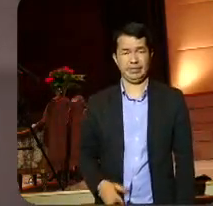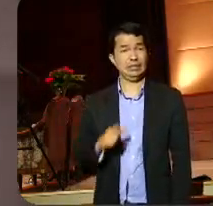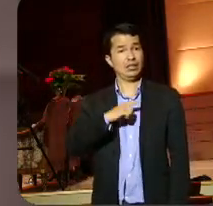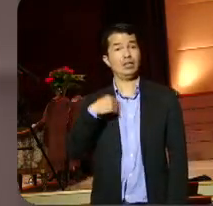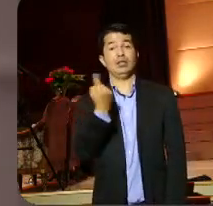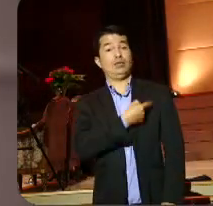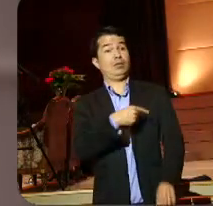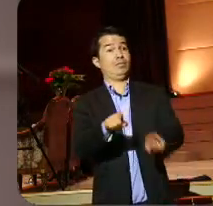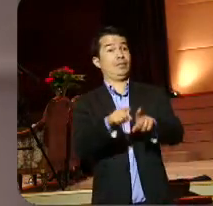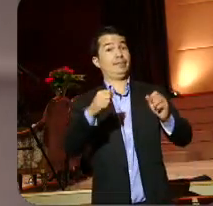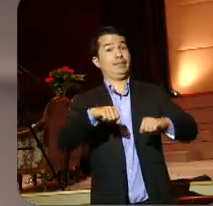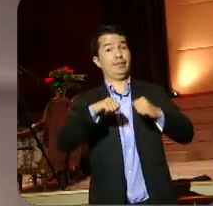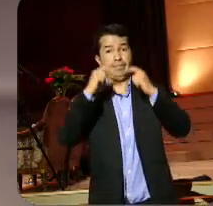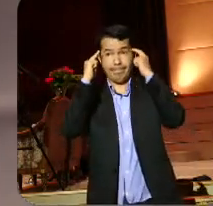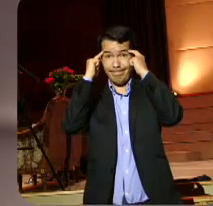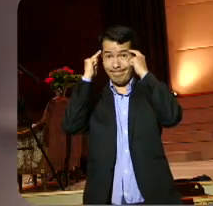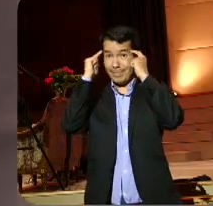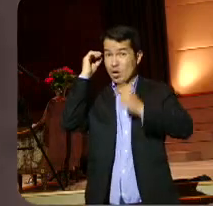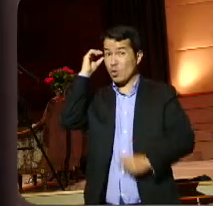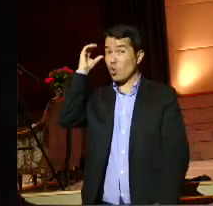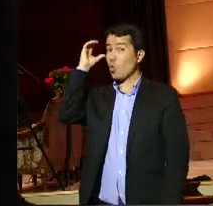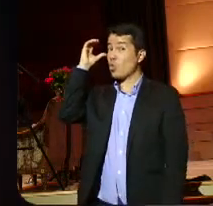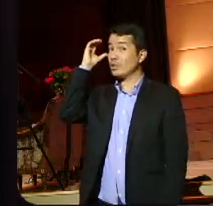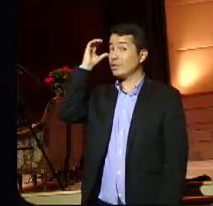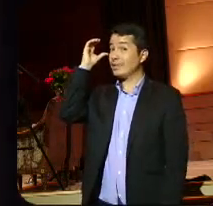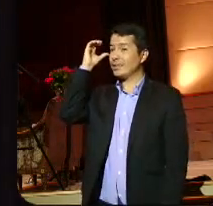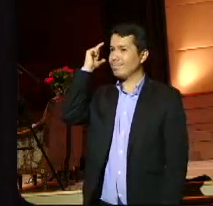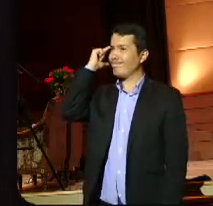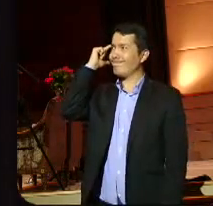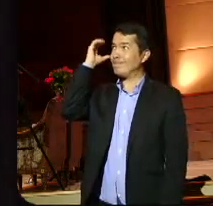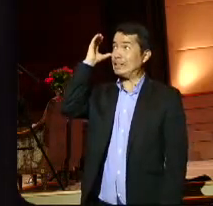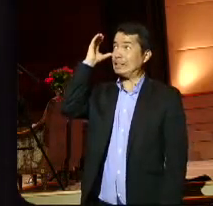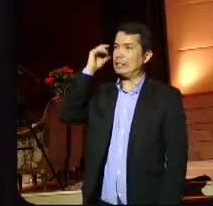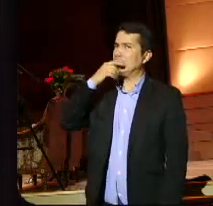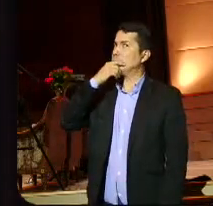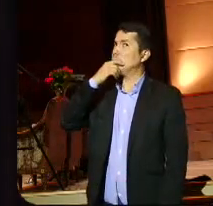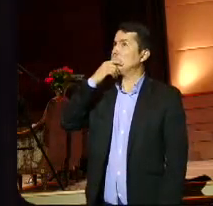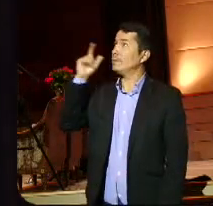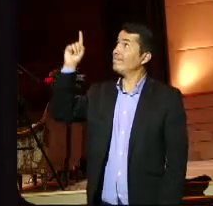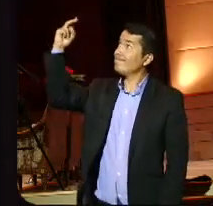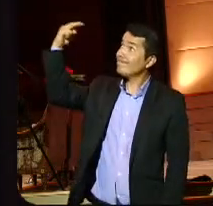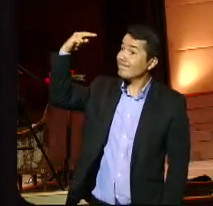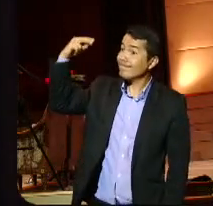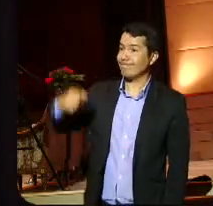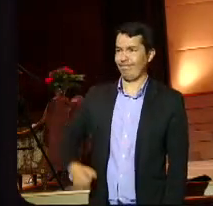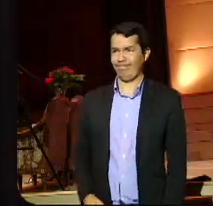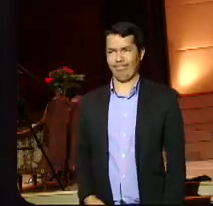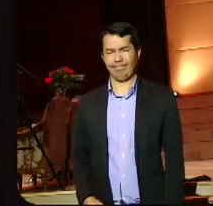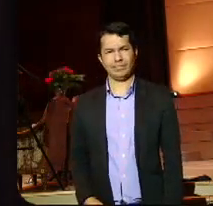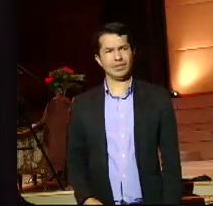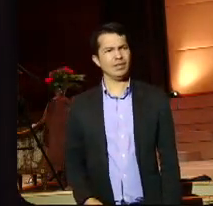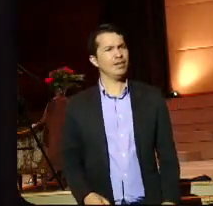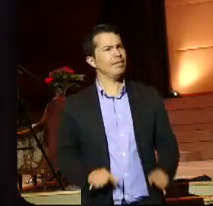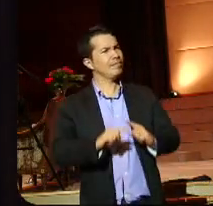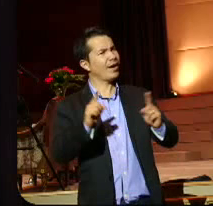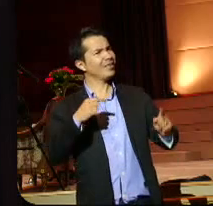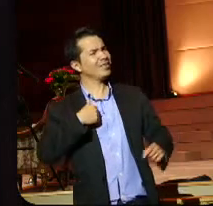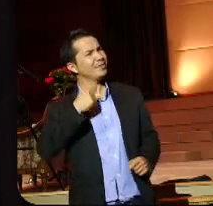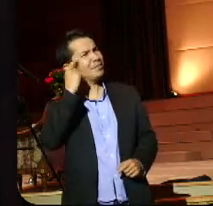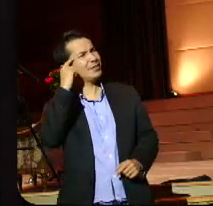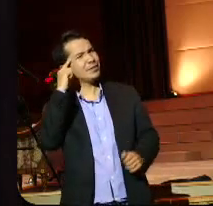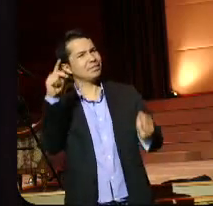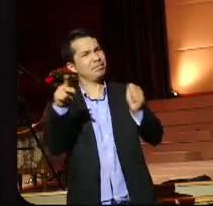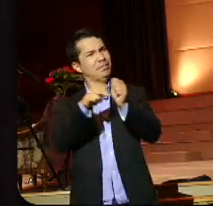das coisas bonitas é que o sentido da palavra confissão